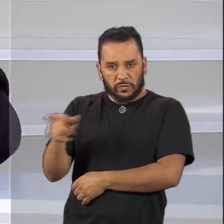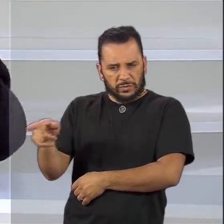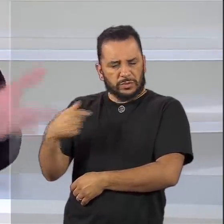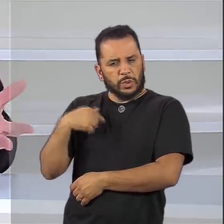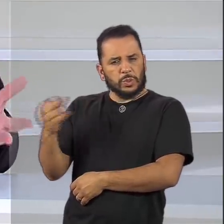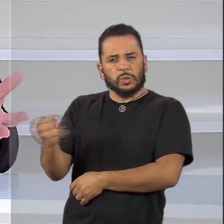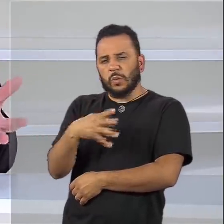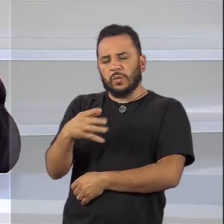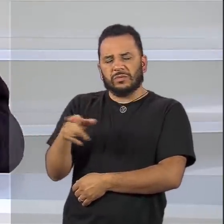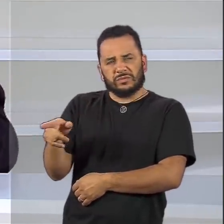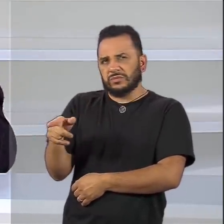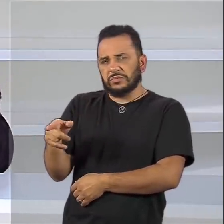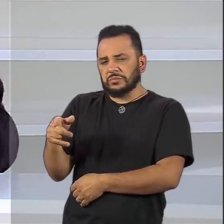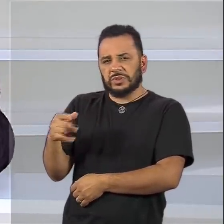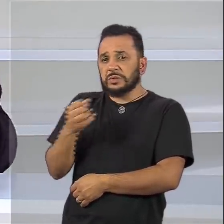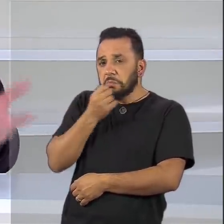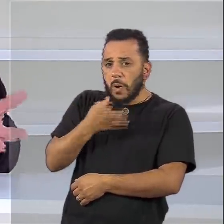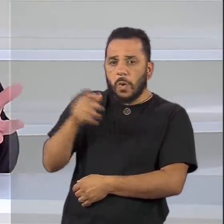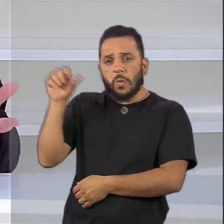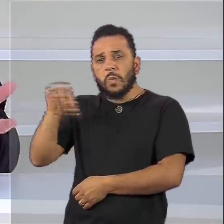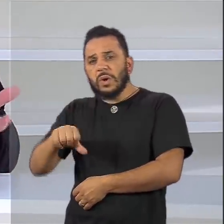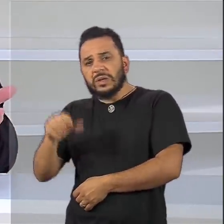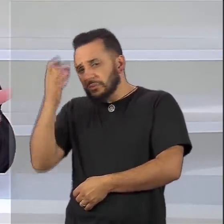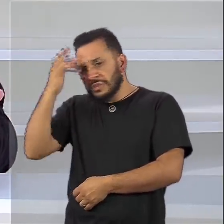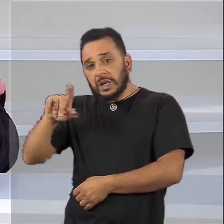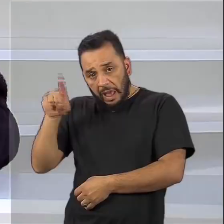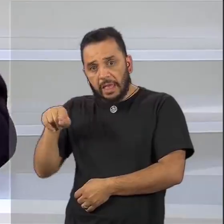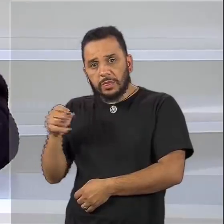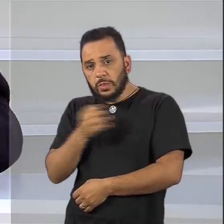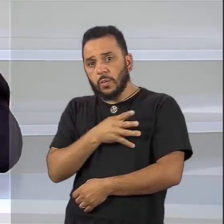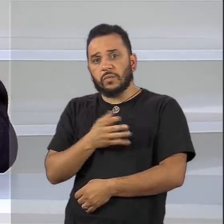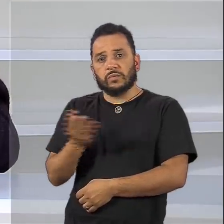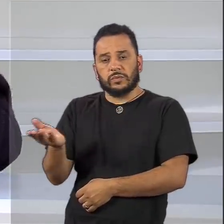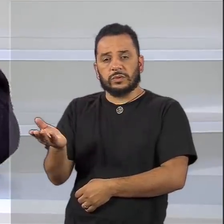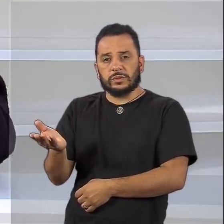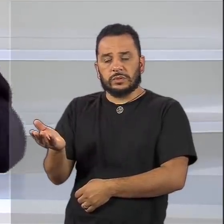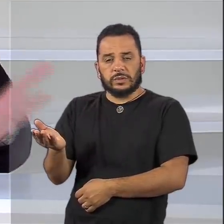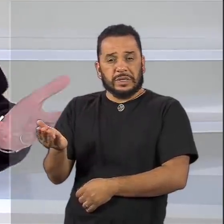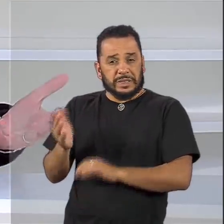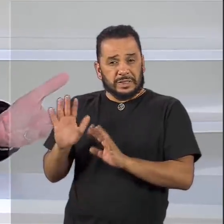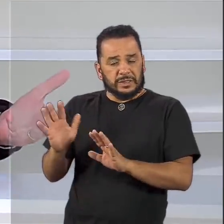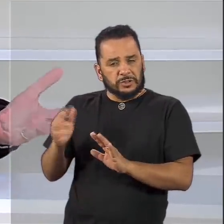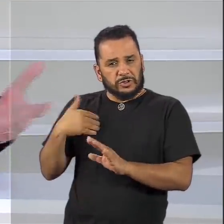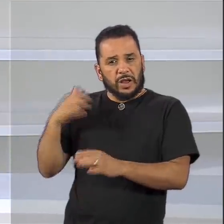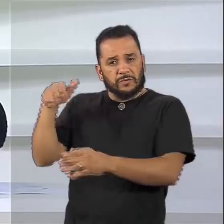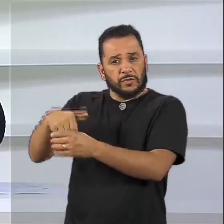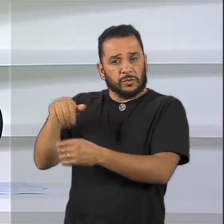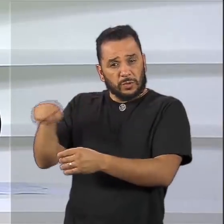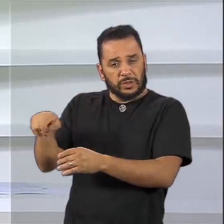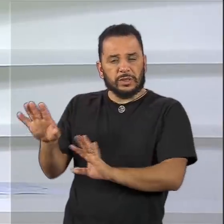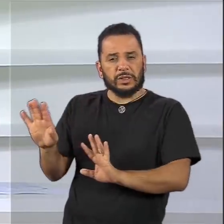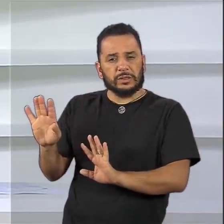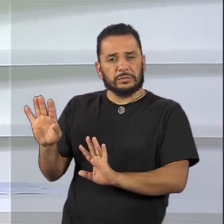Novo, né? Uma novidade. Novidade pode ser boa, pode ser ruim. Numa situação complicada, elegeu um cara...